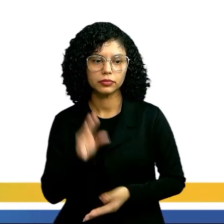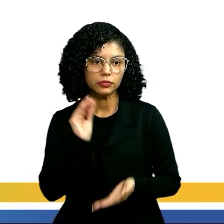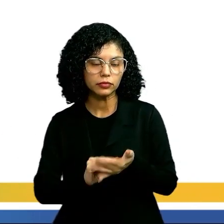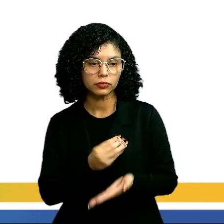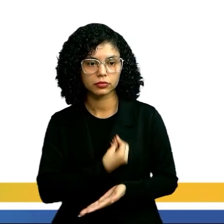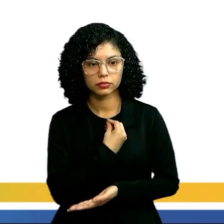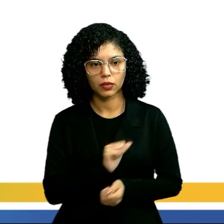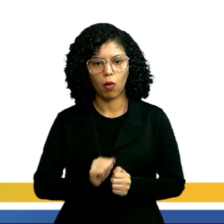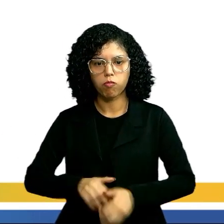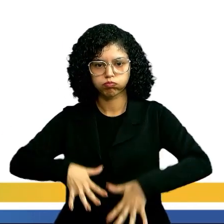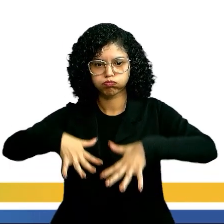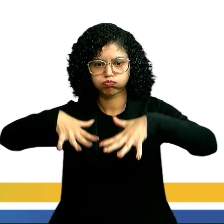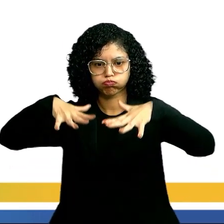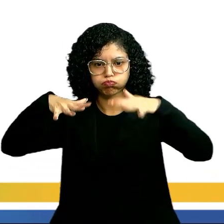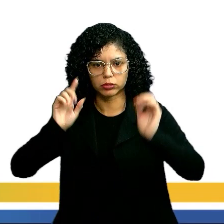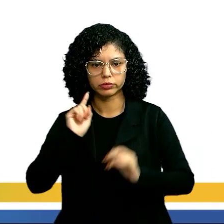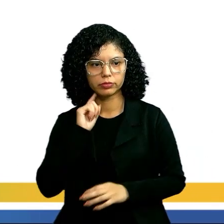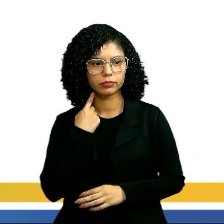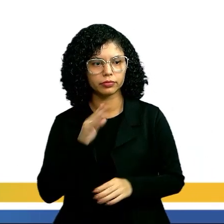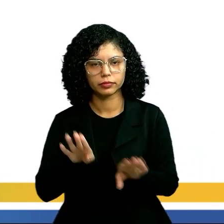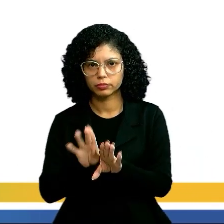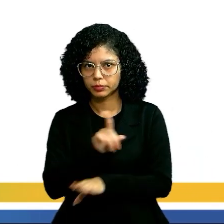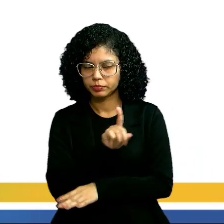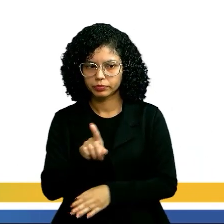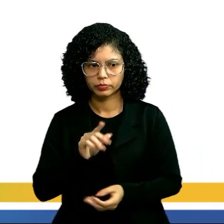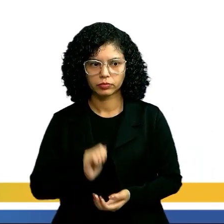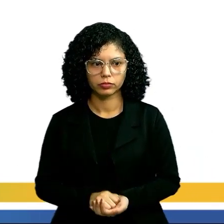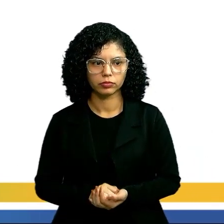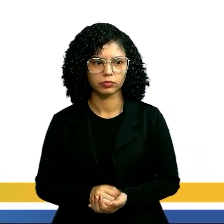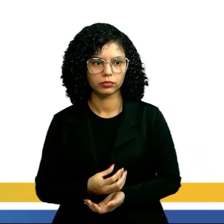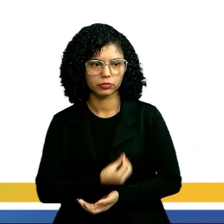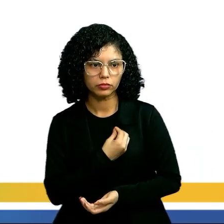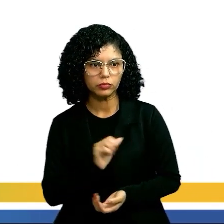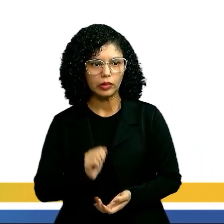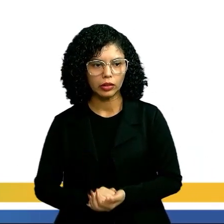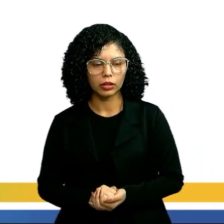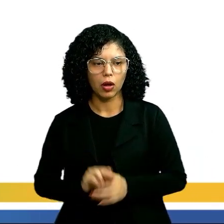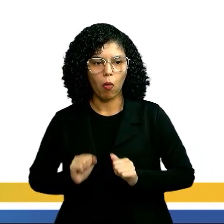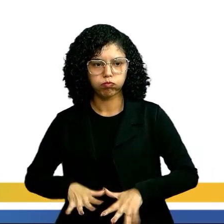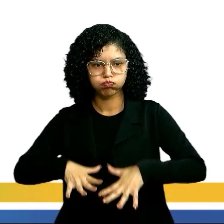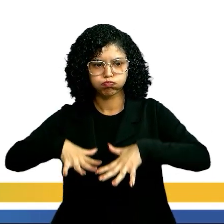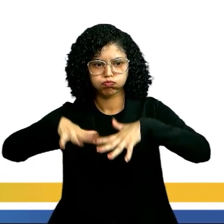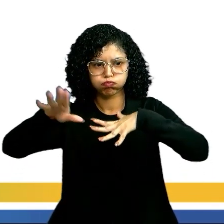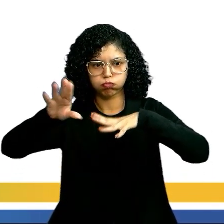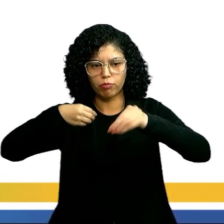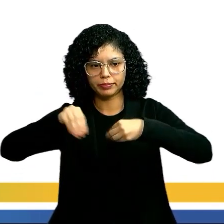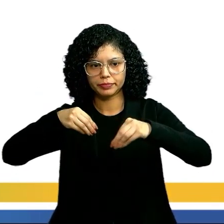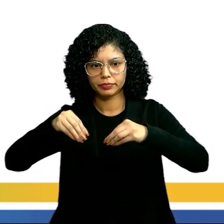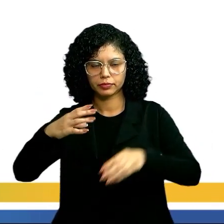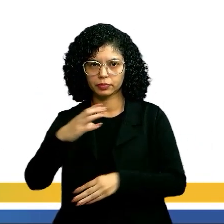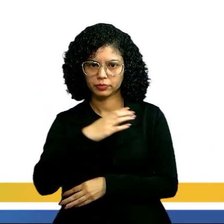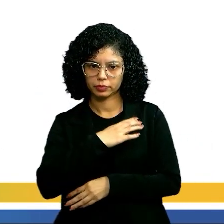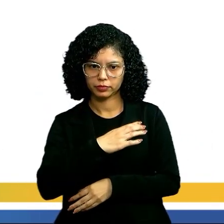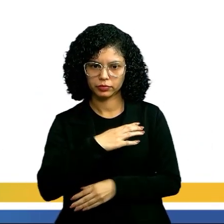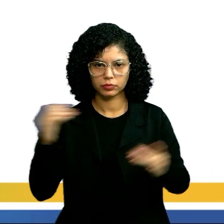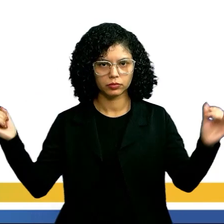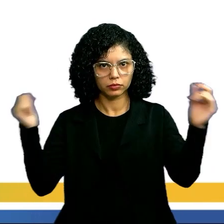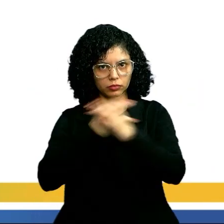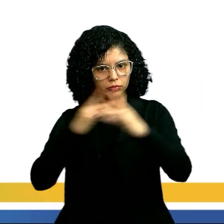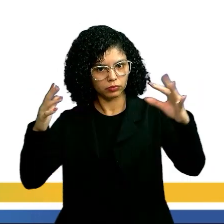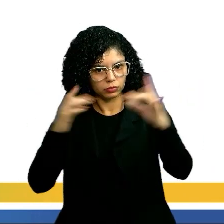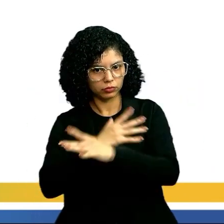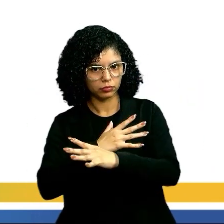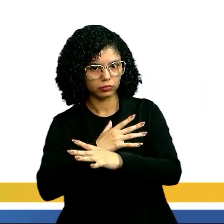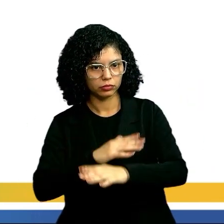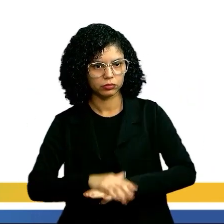inexistência de vida em aglomerados de lixo? Também não, tem vida lá. Do acúmulo de lixo plástico em centros